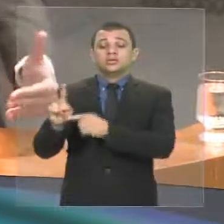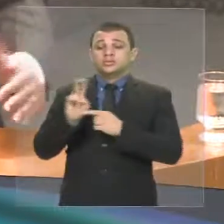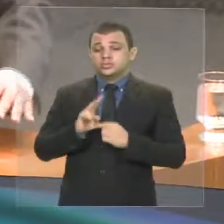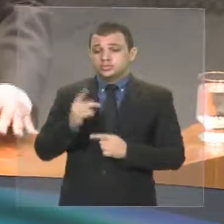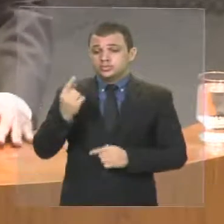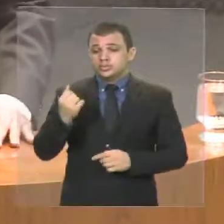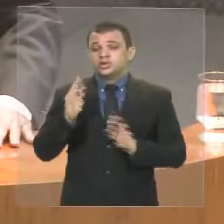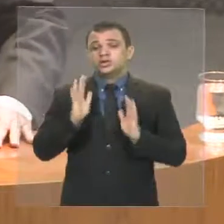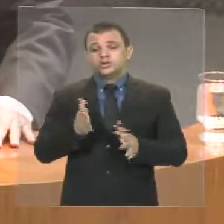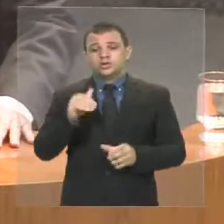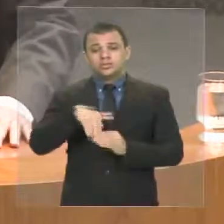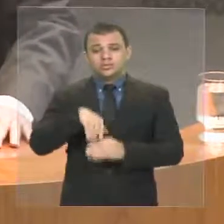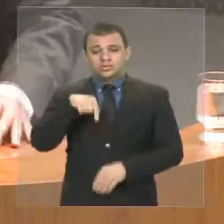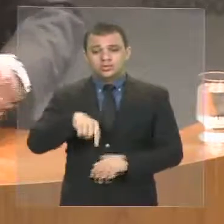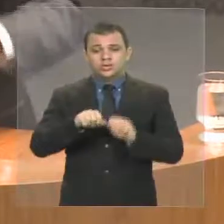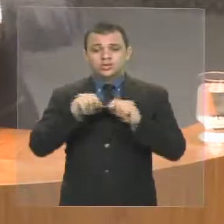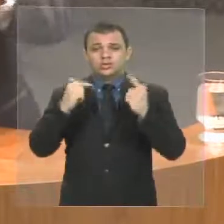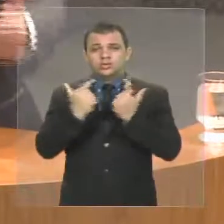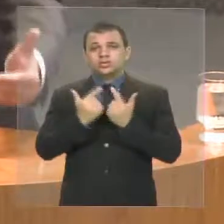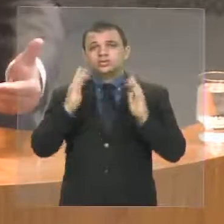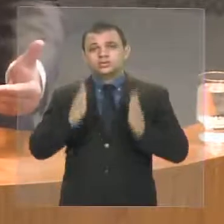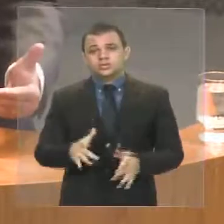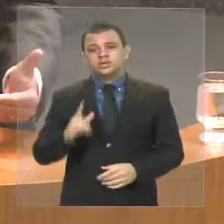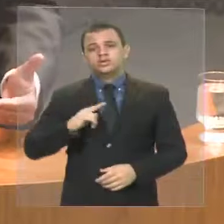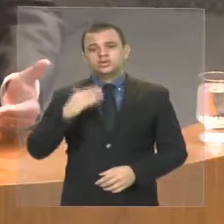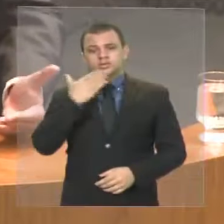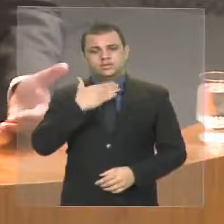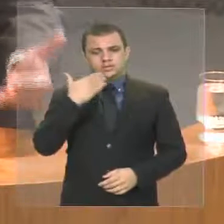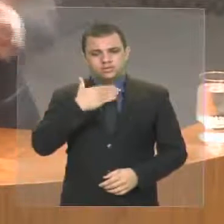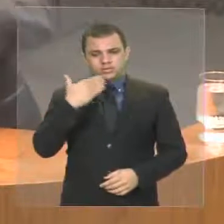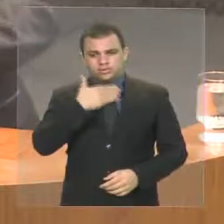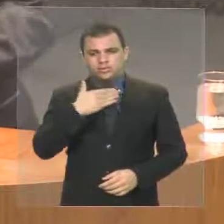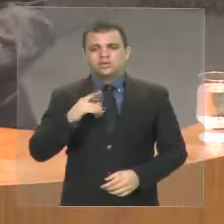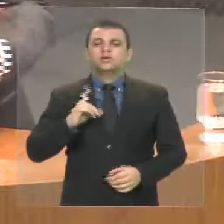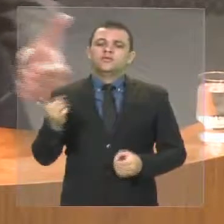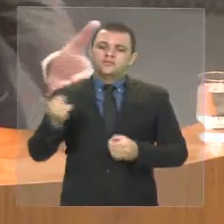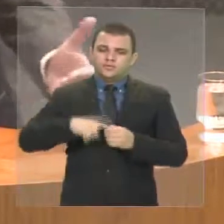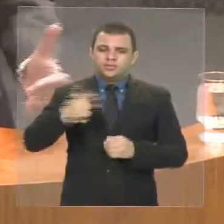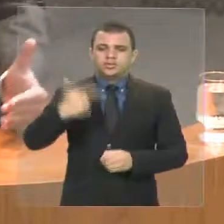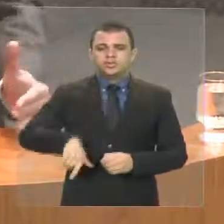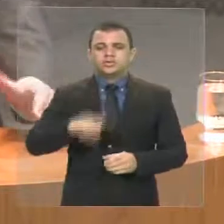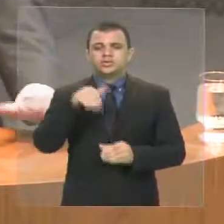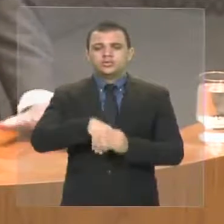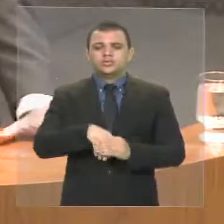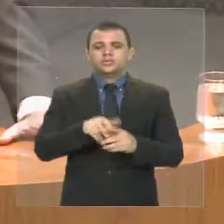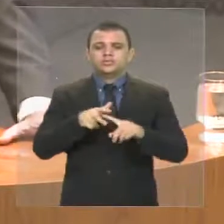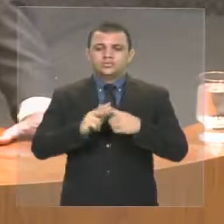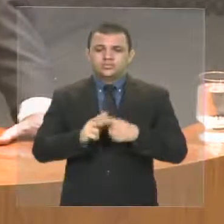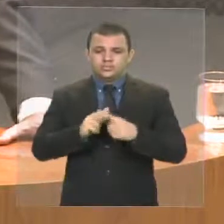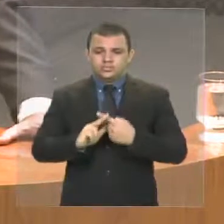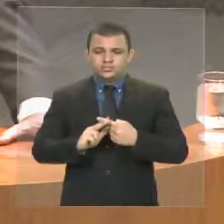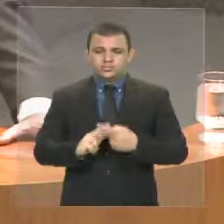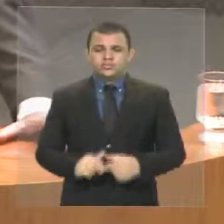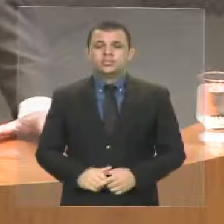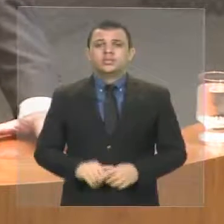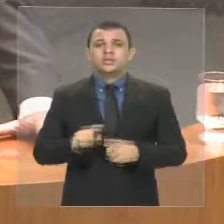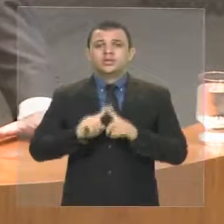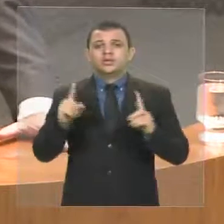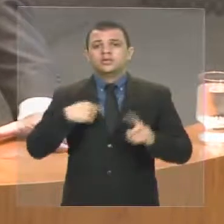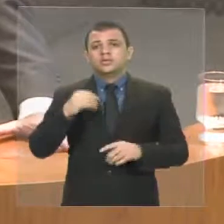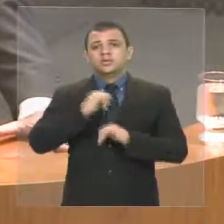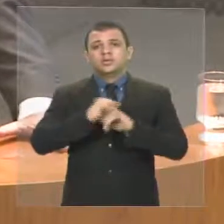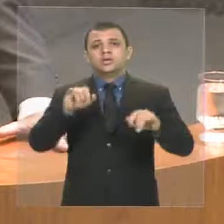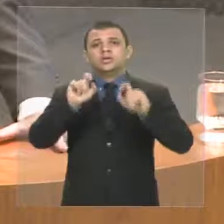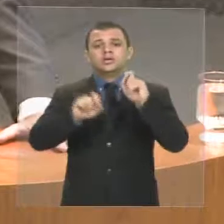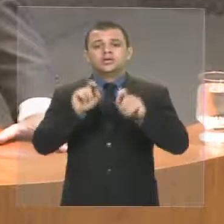foi votada aqui na casa, houve alguma imperfeição, está voltando agora para ser corrigida. E eu quero dizer que minha